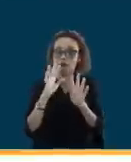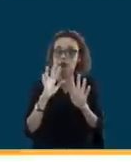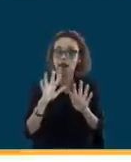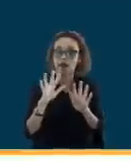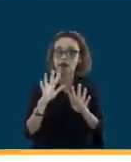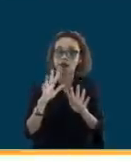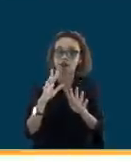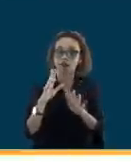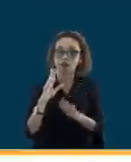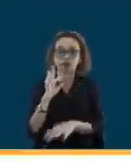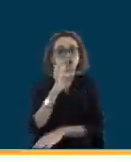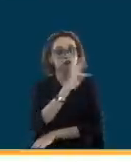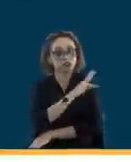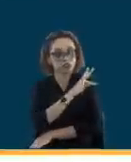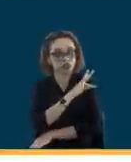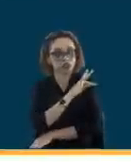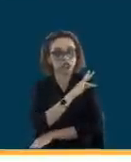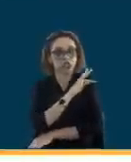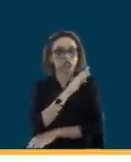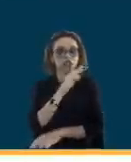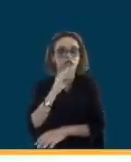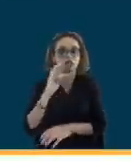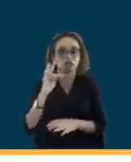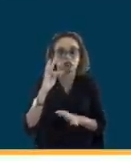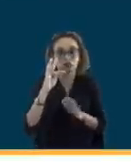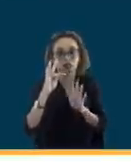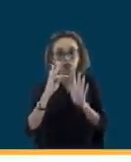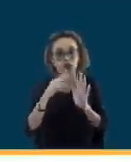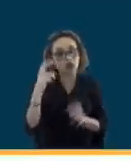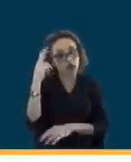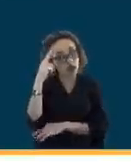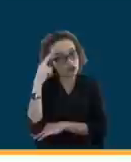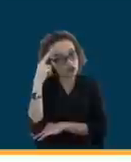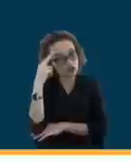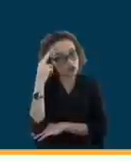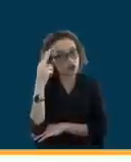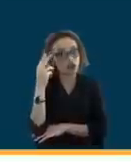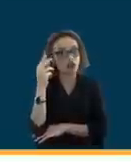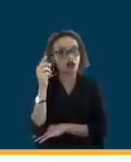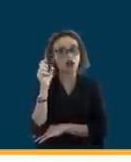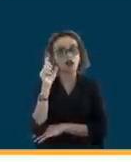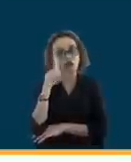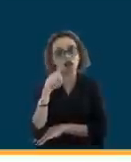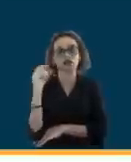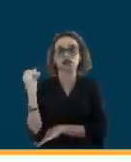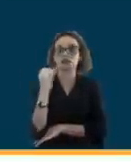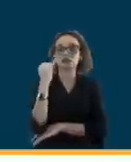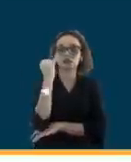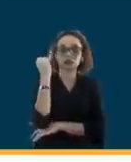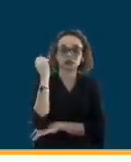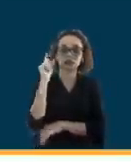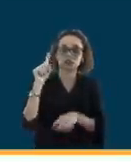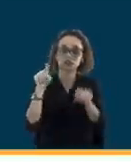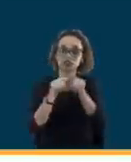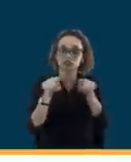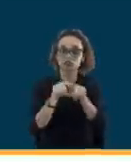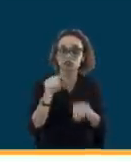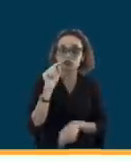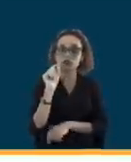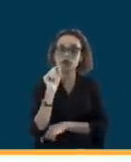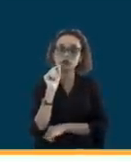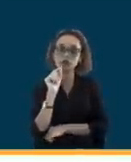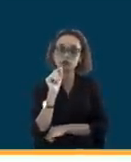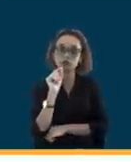apuro técnico, o apuro teórico, racional, eles são importantes. É importante também